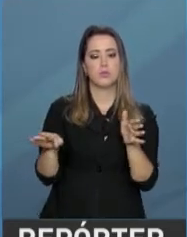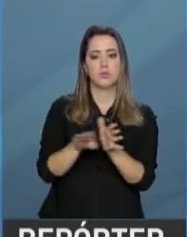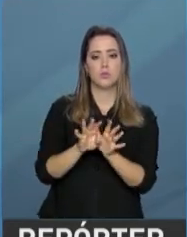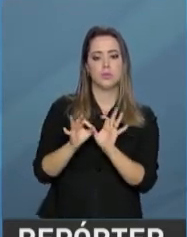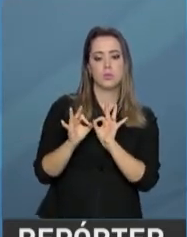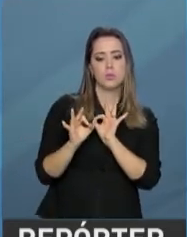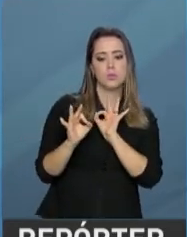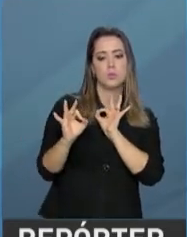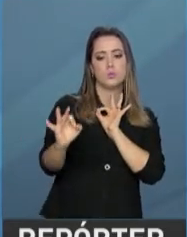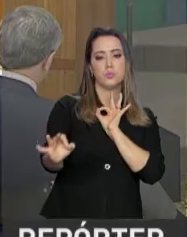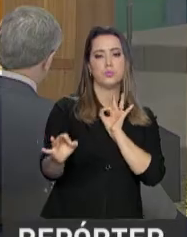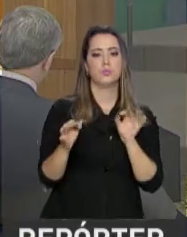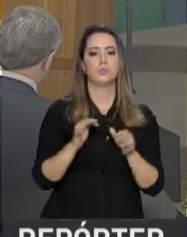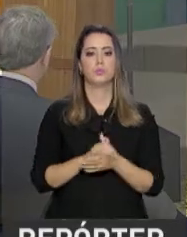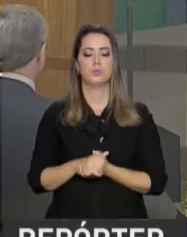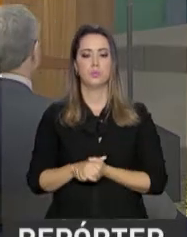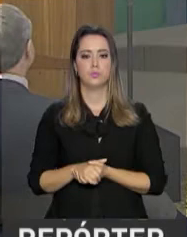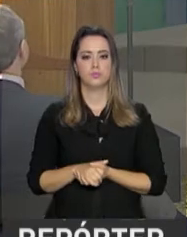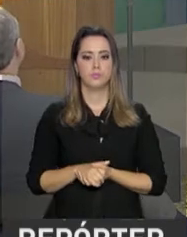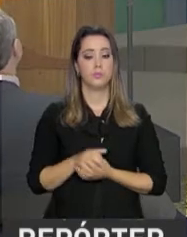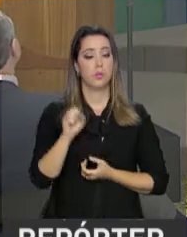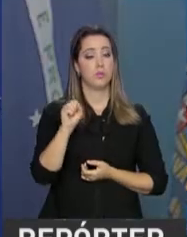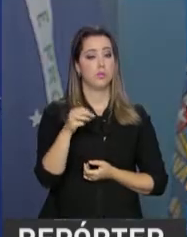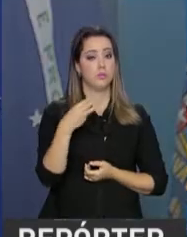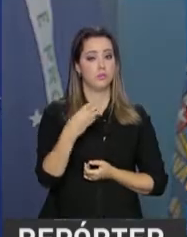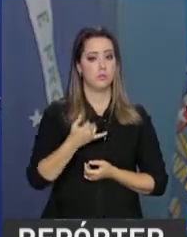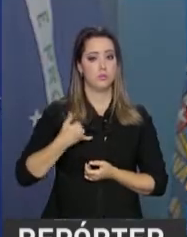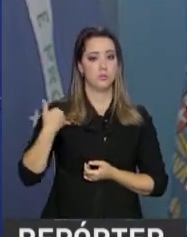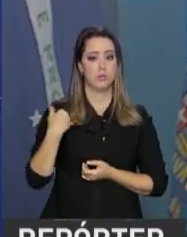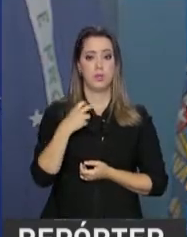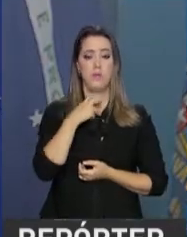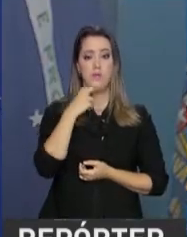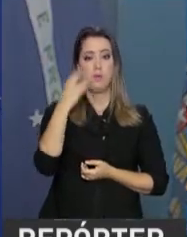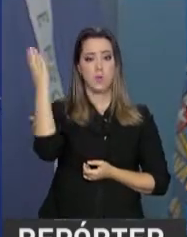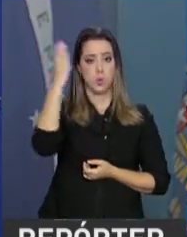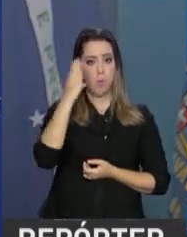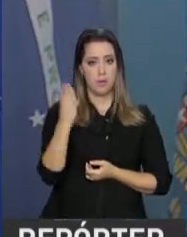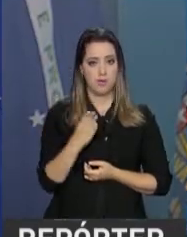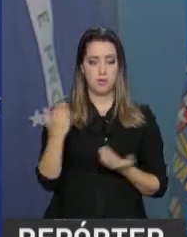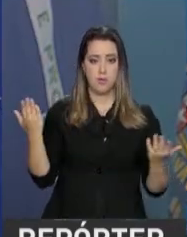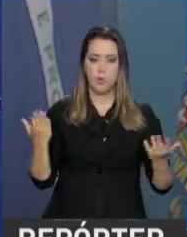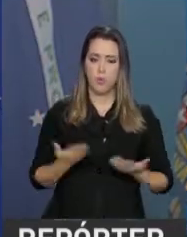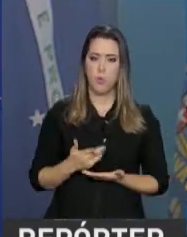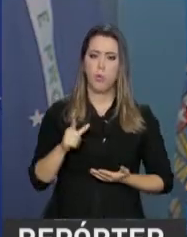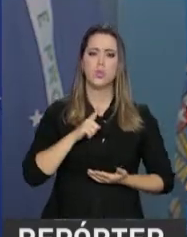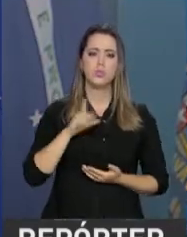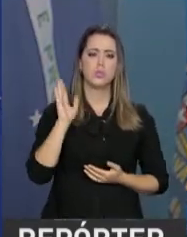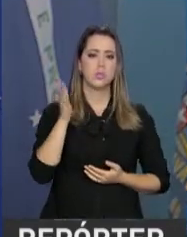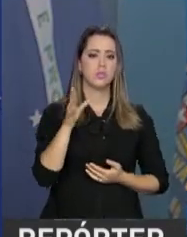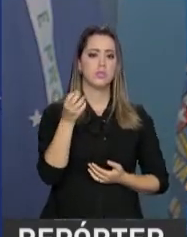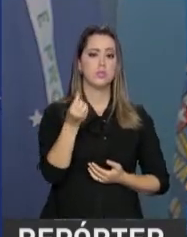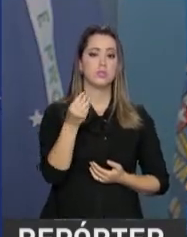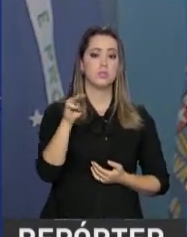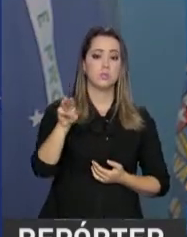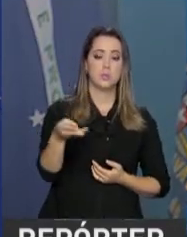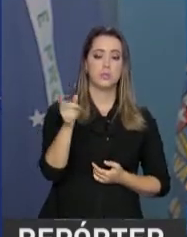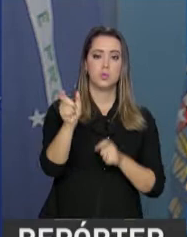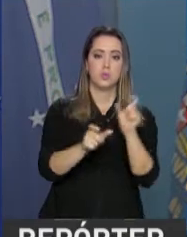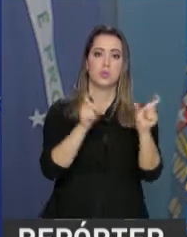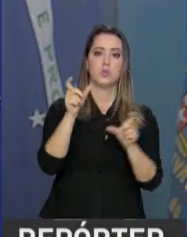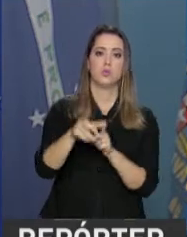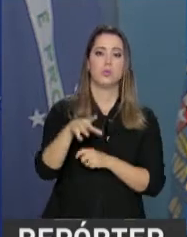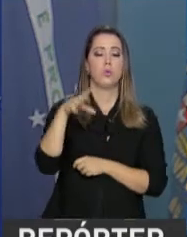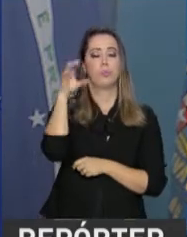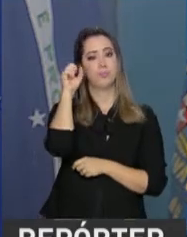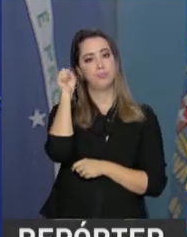rincões do país aos 83 anos a voz do brasil alcança hoje cerca de 60 milhões de brasileiros